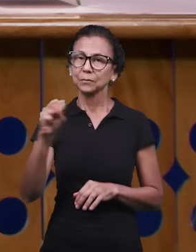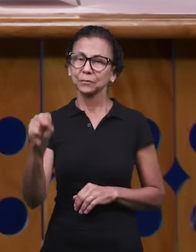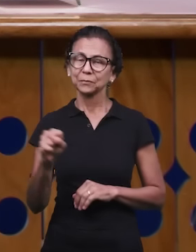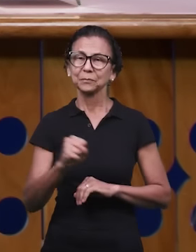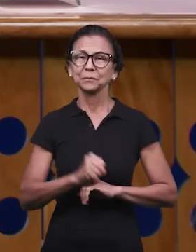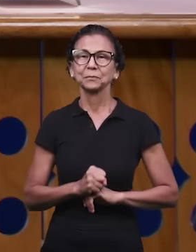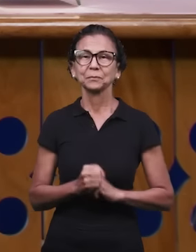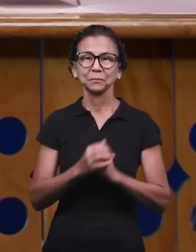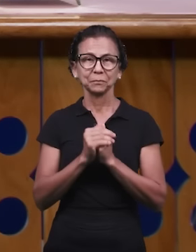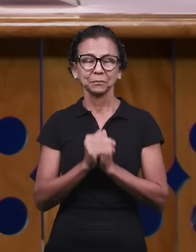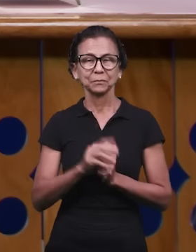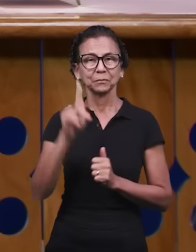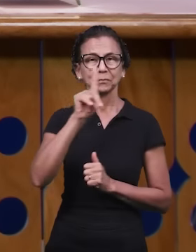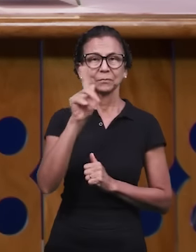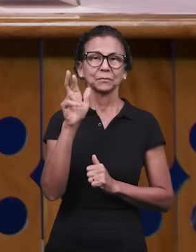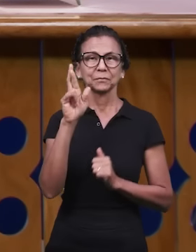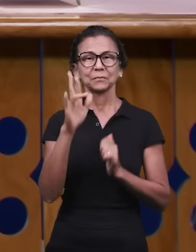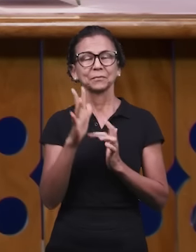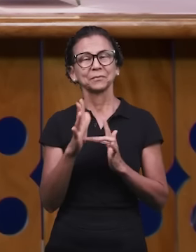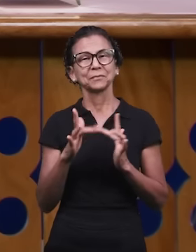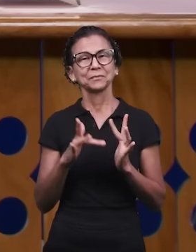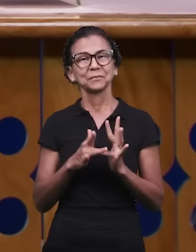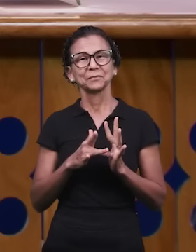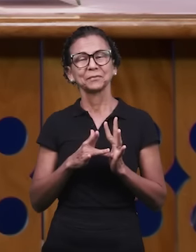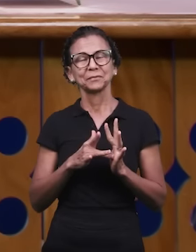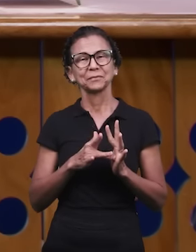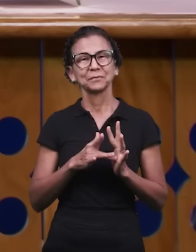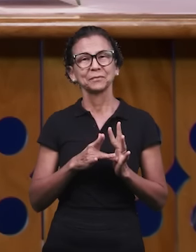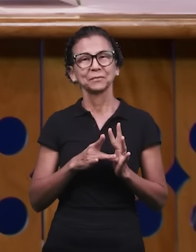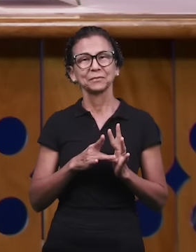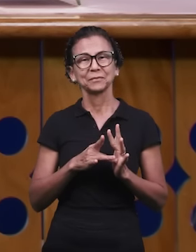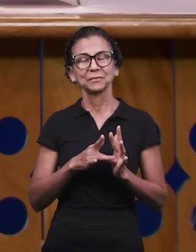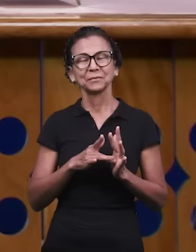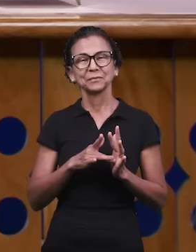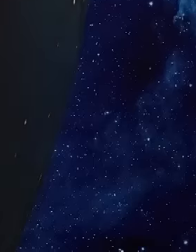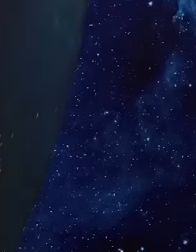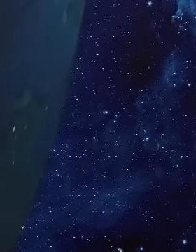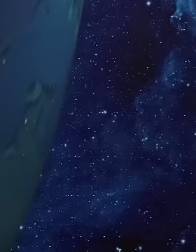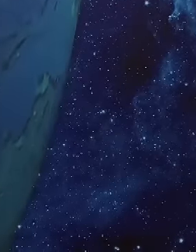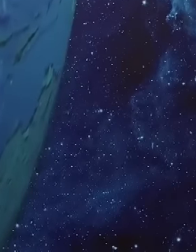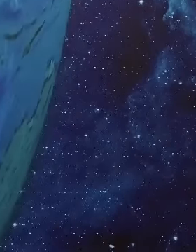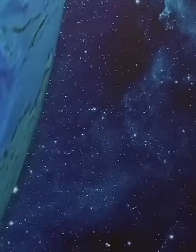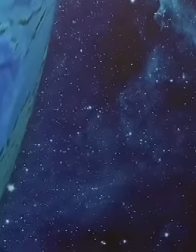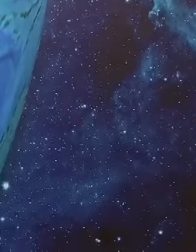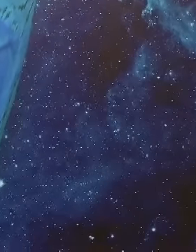Amém. A paz do Senhor a todos, que o Senhor lhes abençoe.